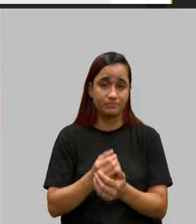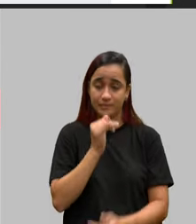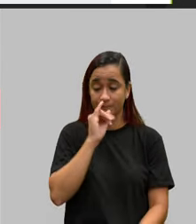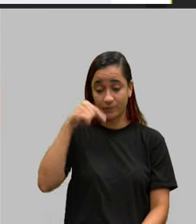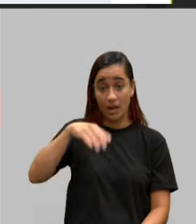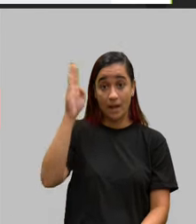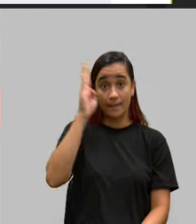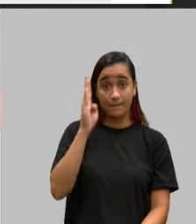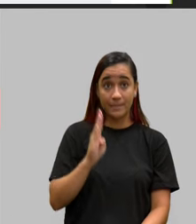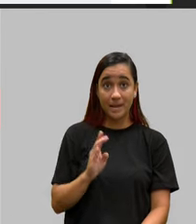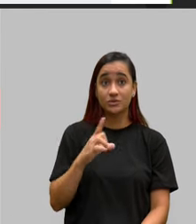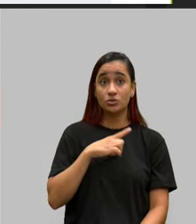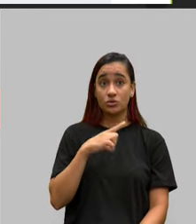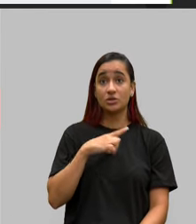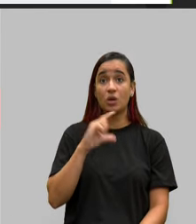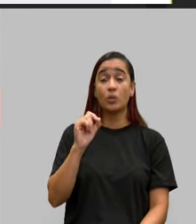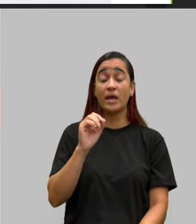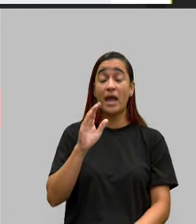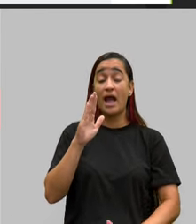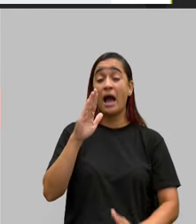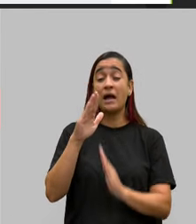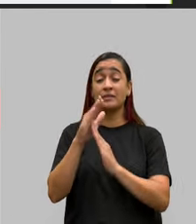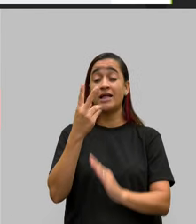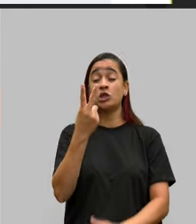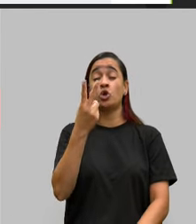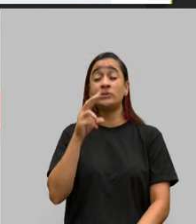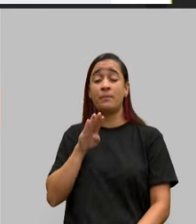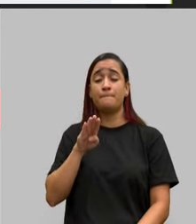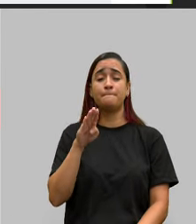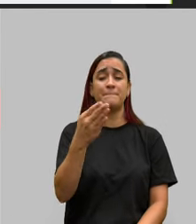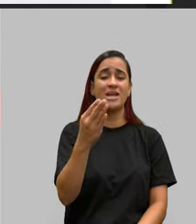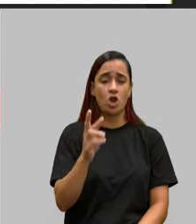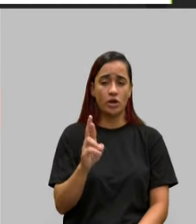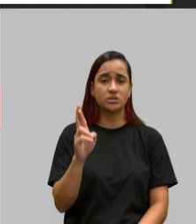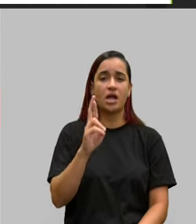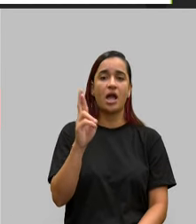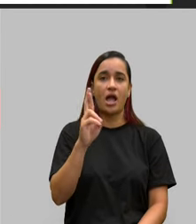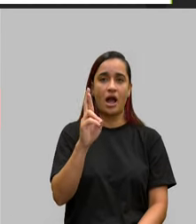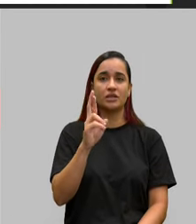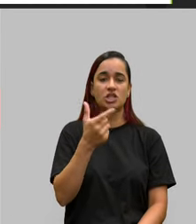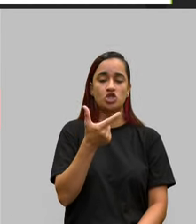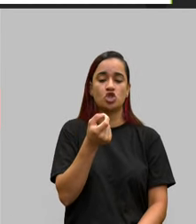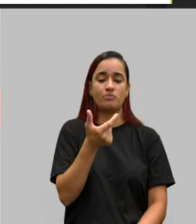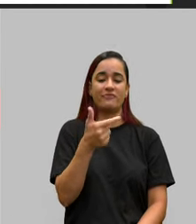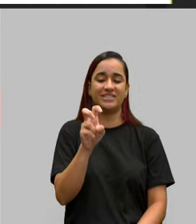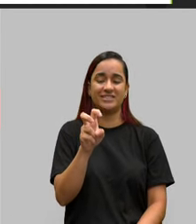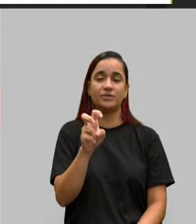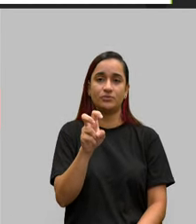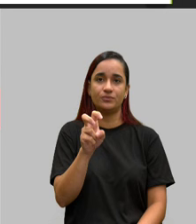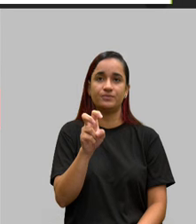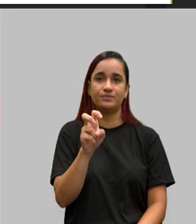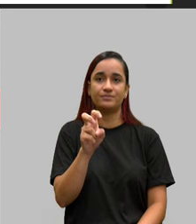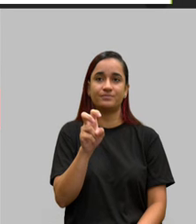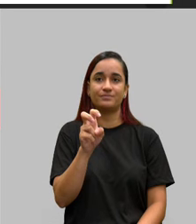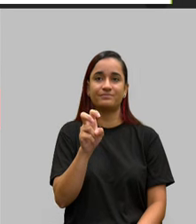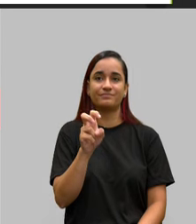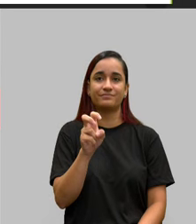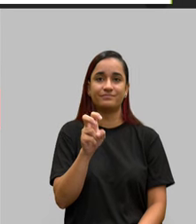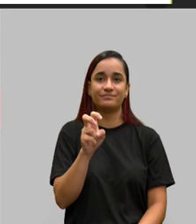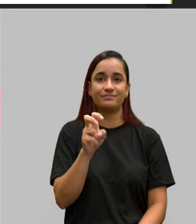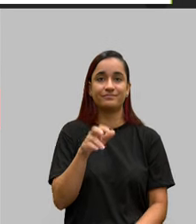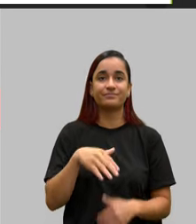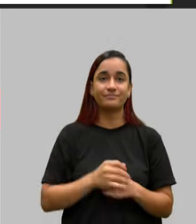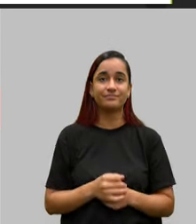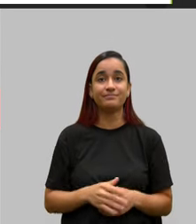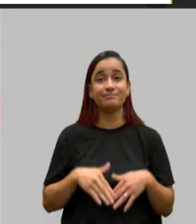pode movimentar até 2 bilhões deais em 2025 e